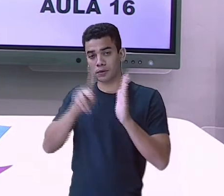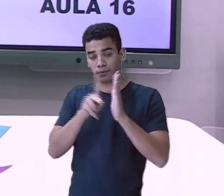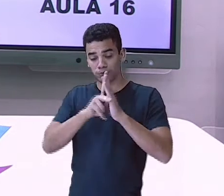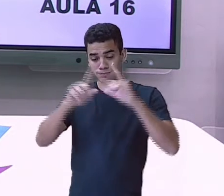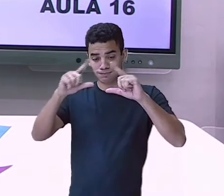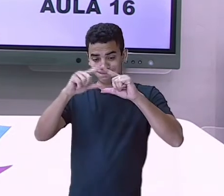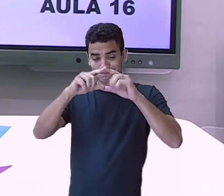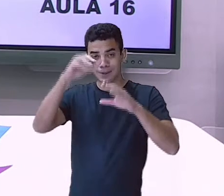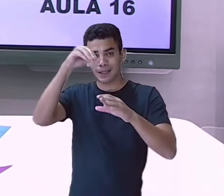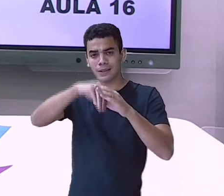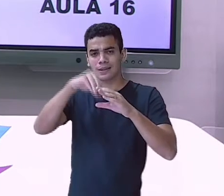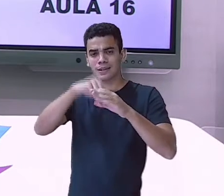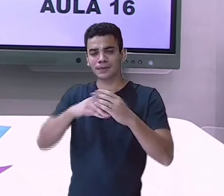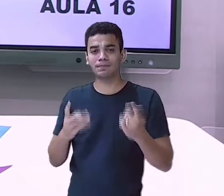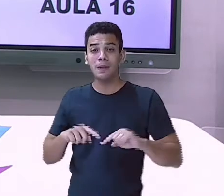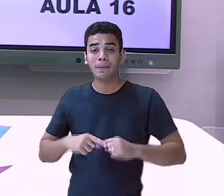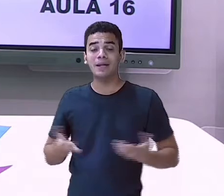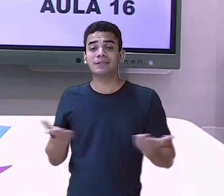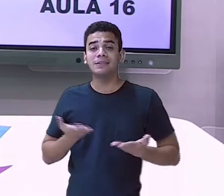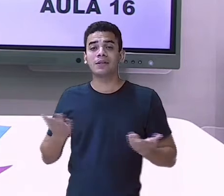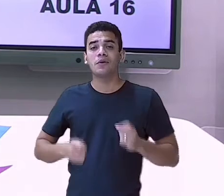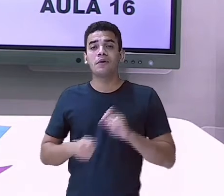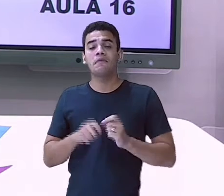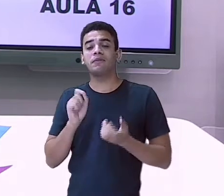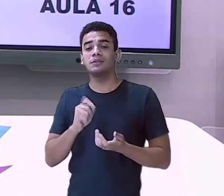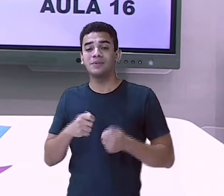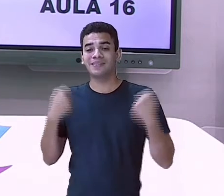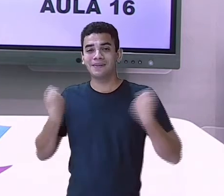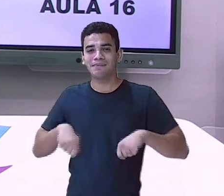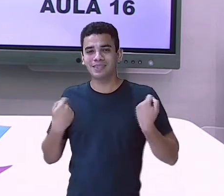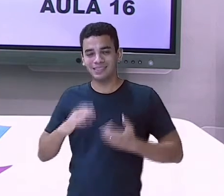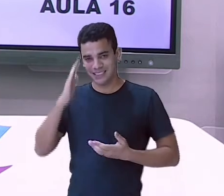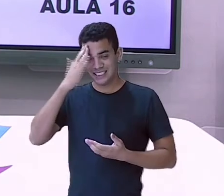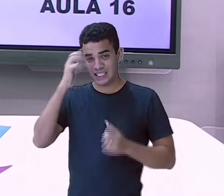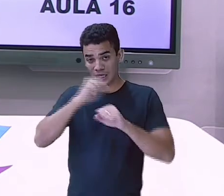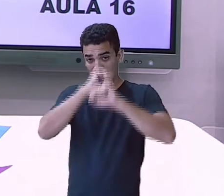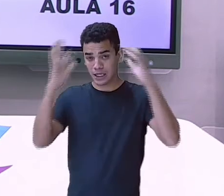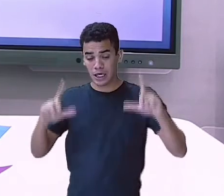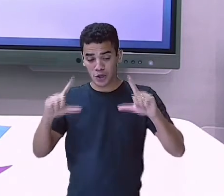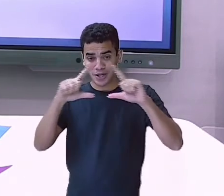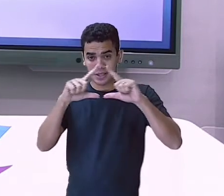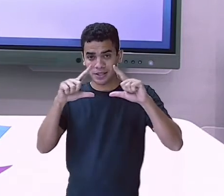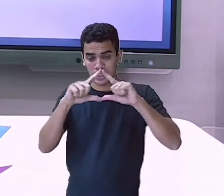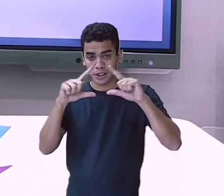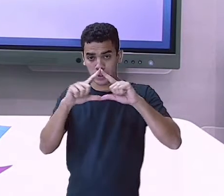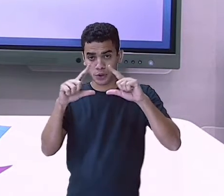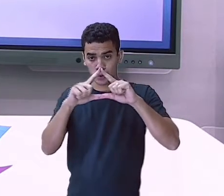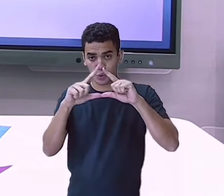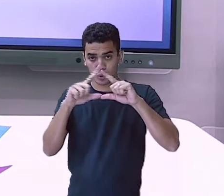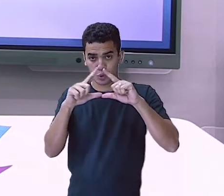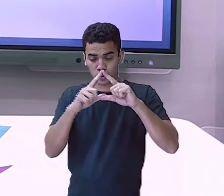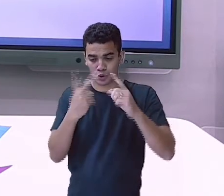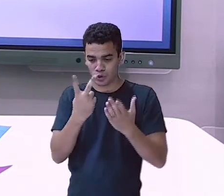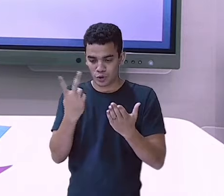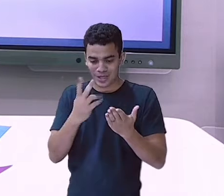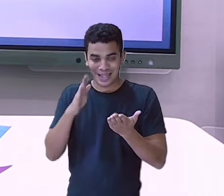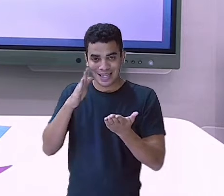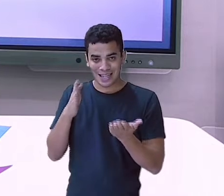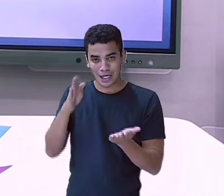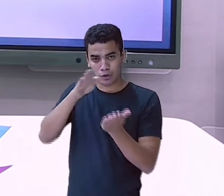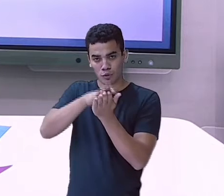vamos entender o que são triângulos congruentes. Vamos ver. Congruência